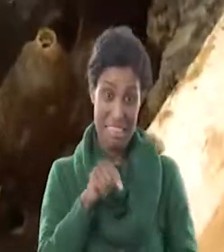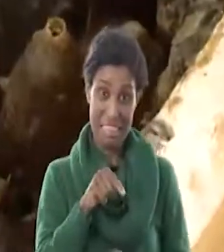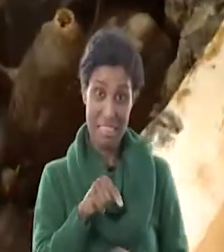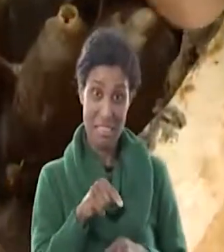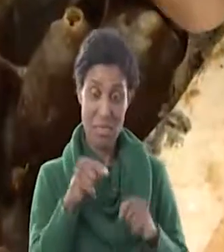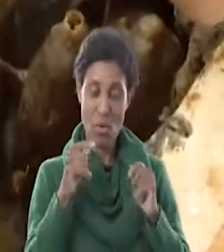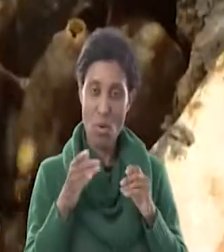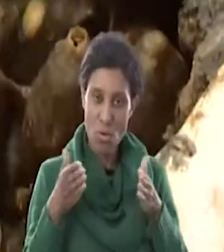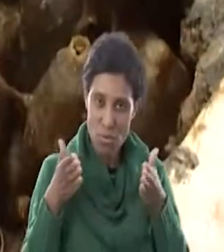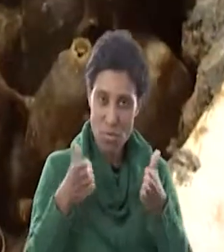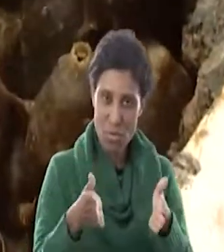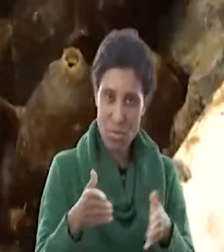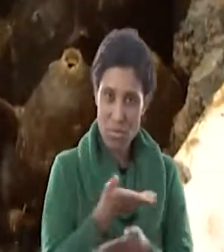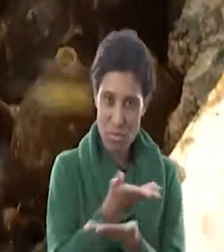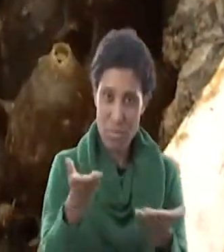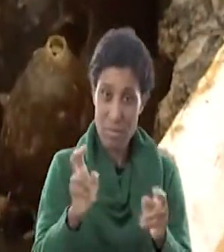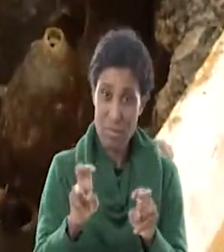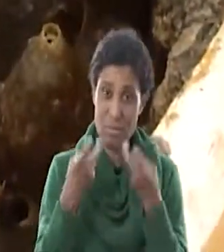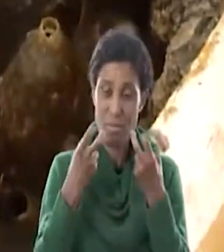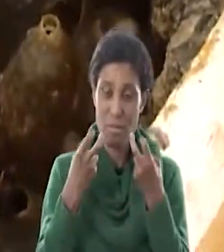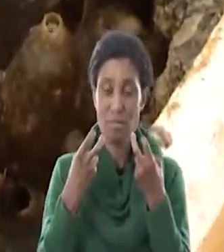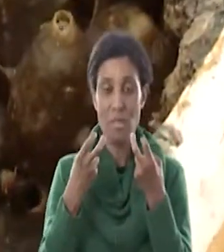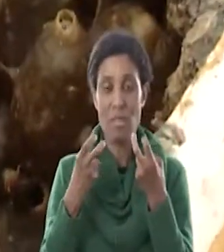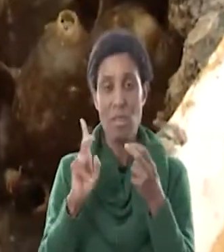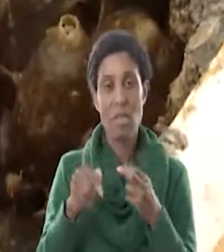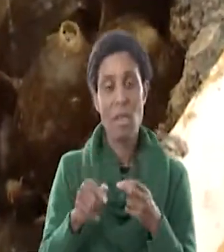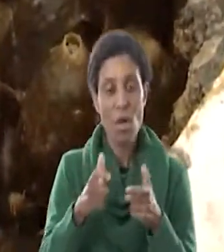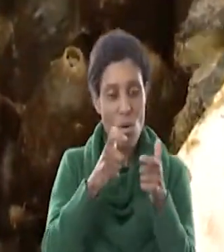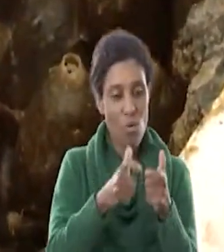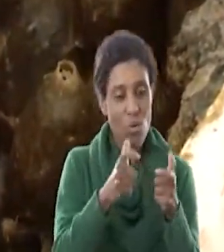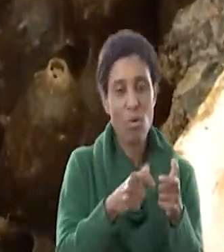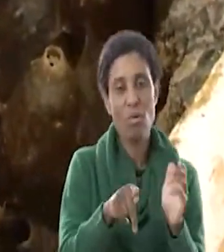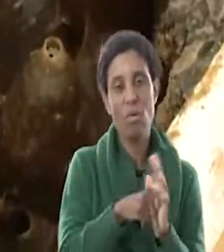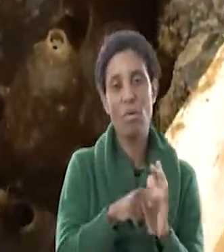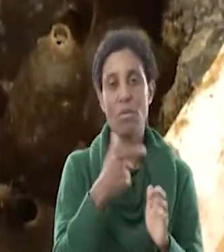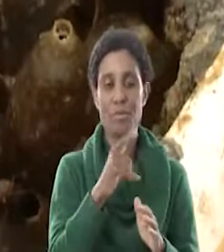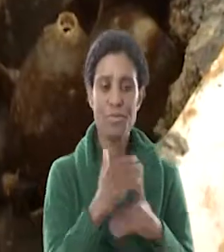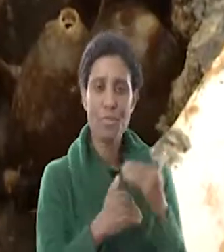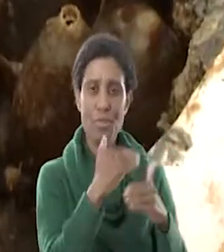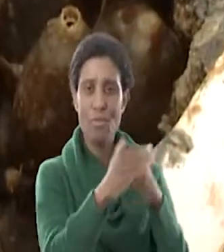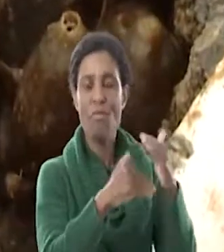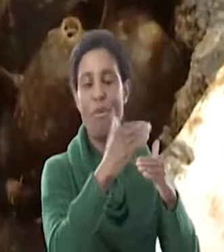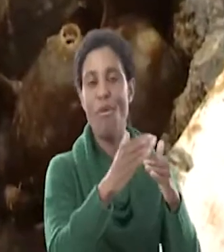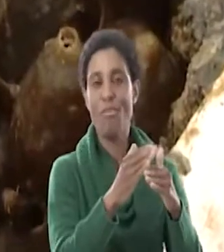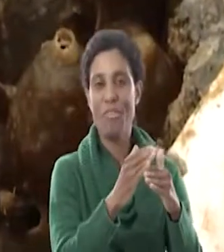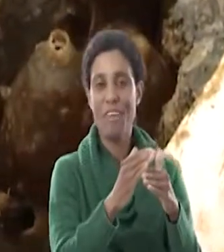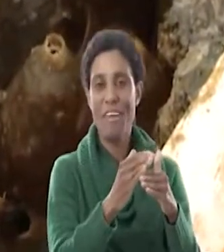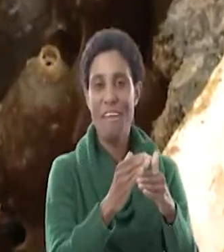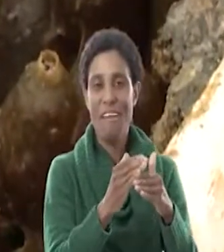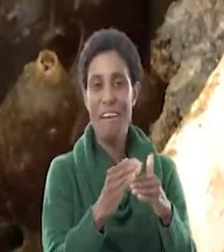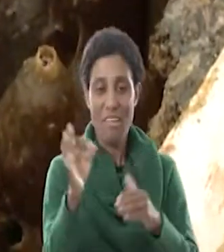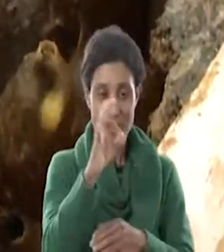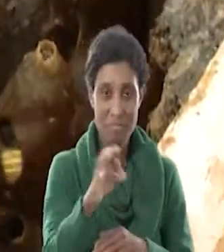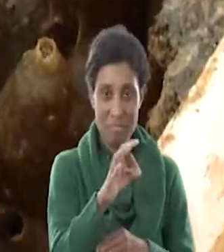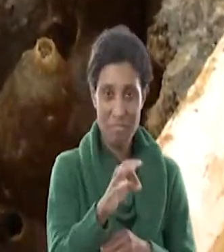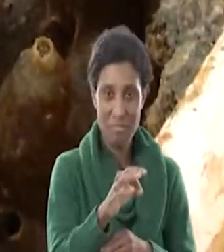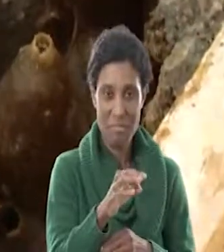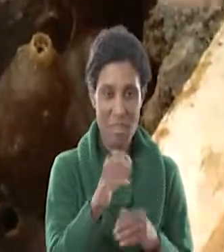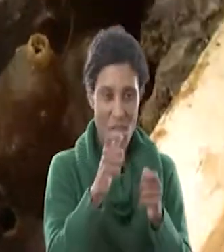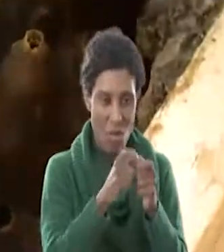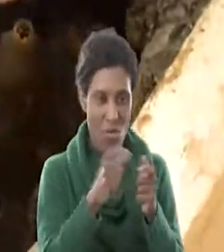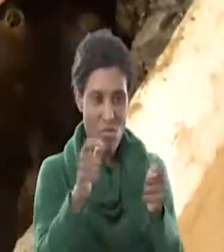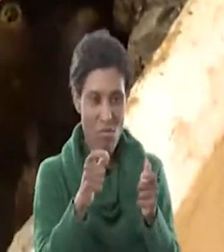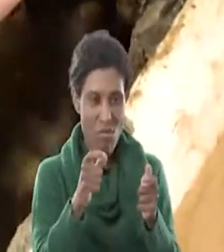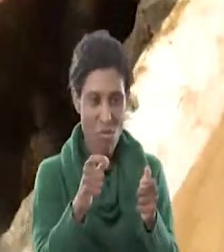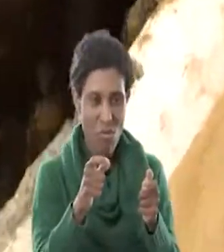a centralização, como vocês podem ver, é o ninho, onde se desenvolve o enxame. Eu vou dar uma